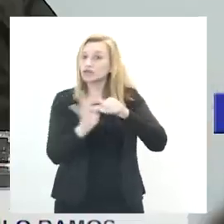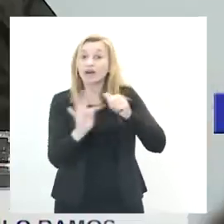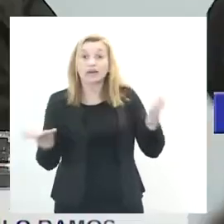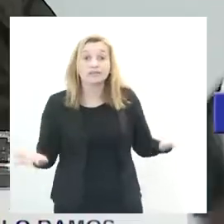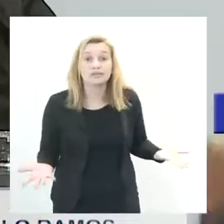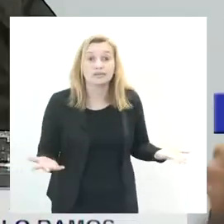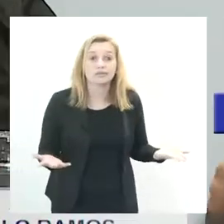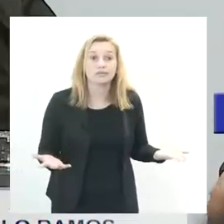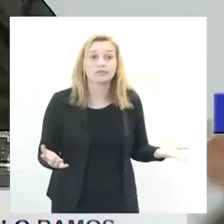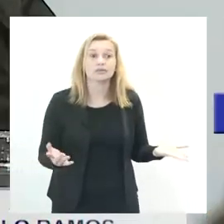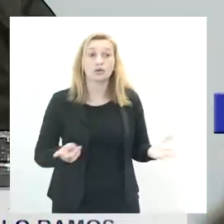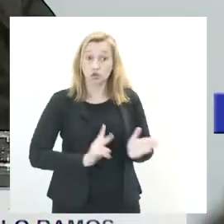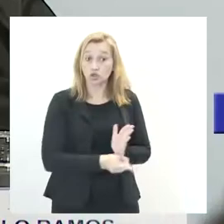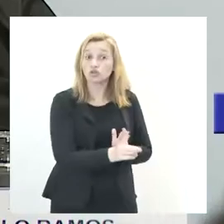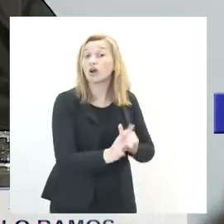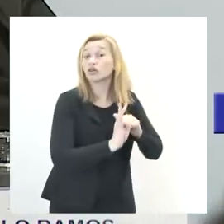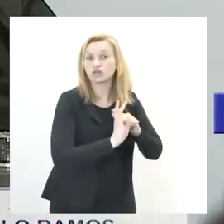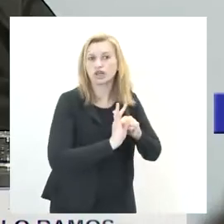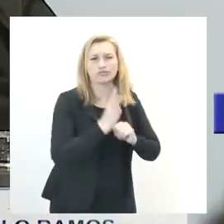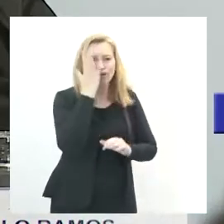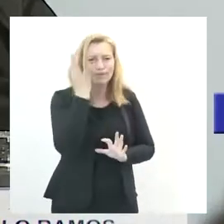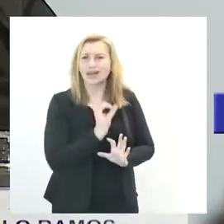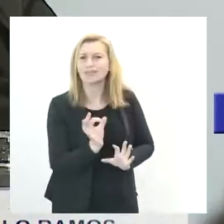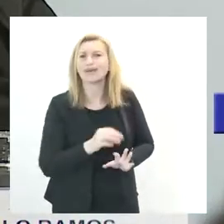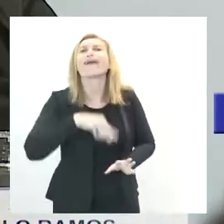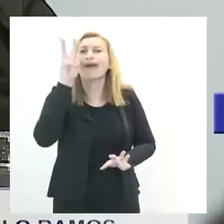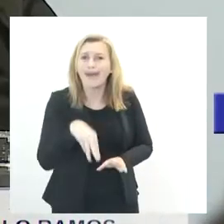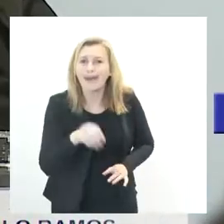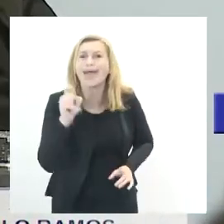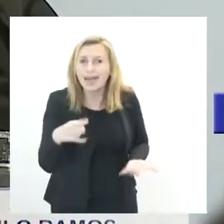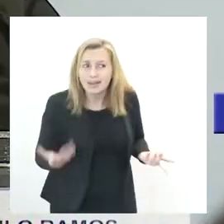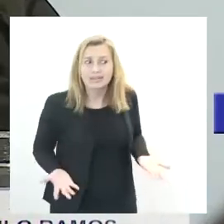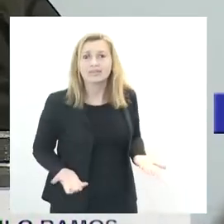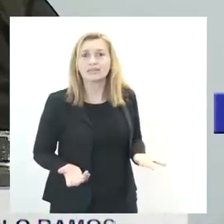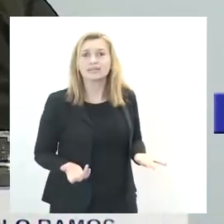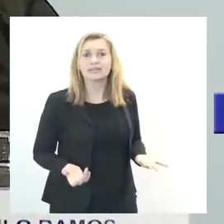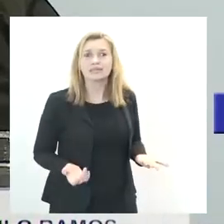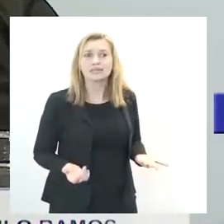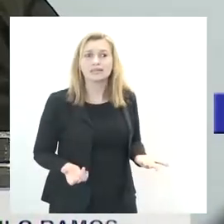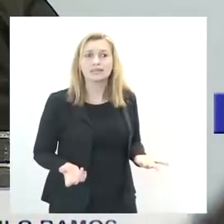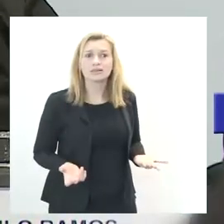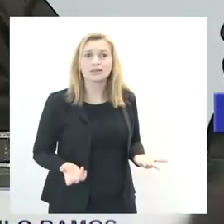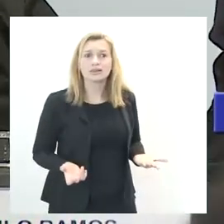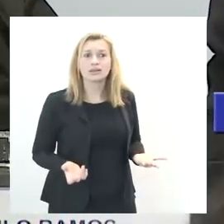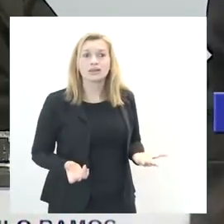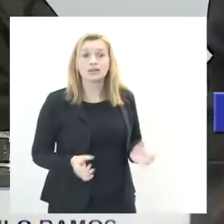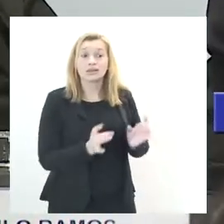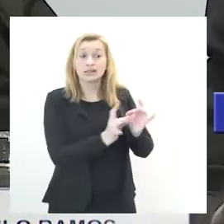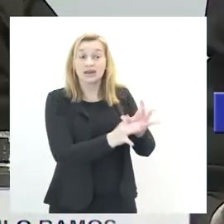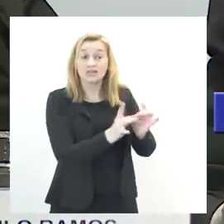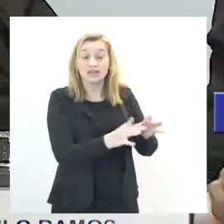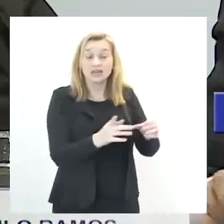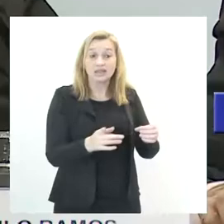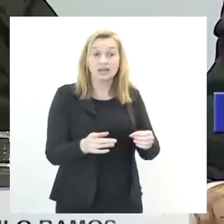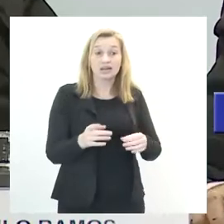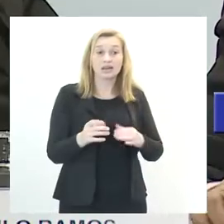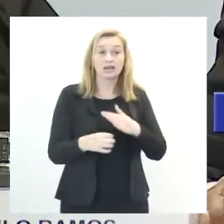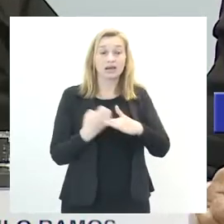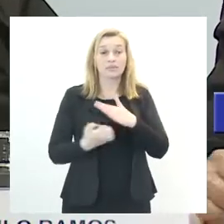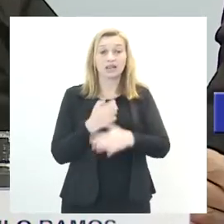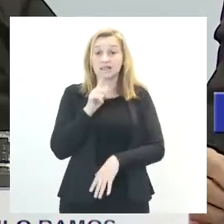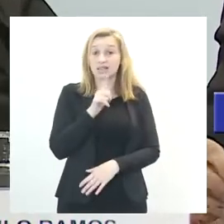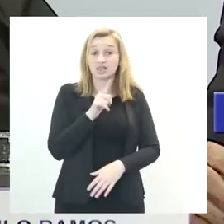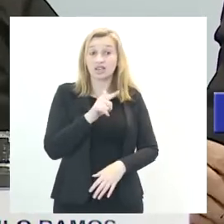ficaram os técnicos ninguém sabe quem é e no campo da privatização da CEDAE não